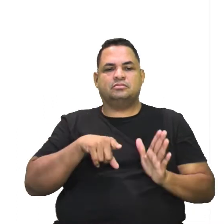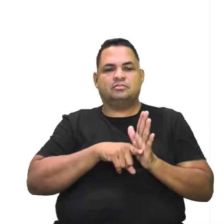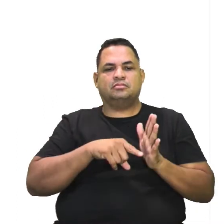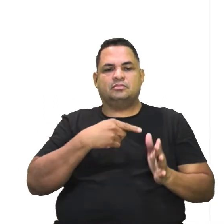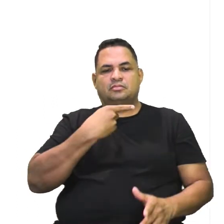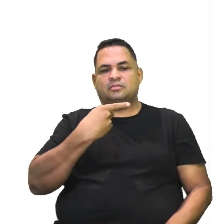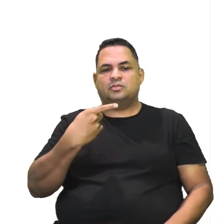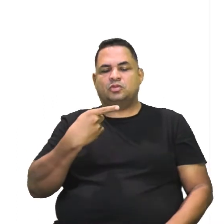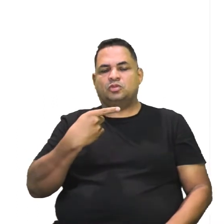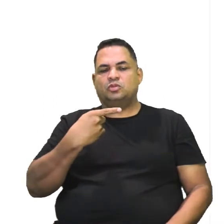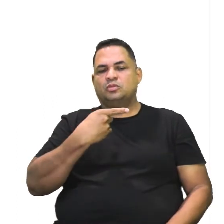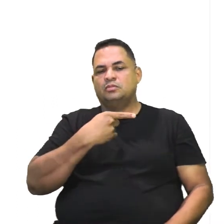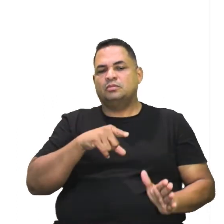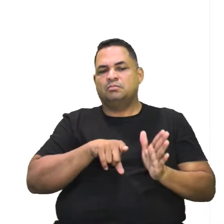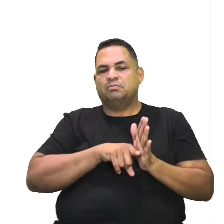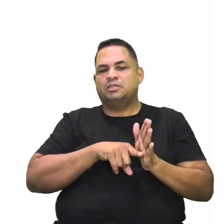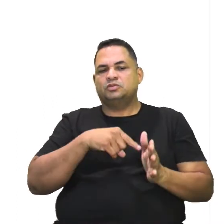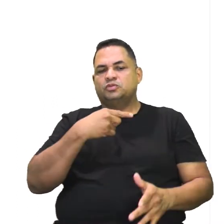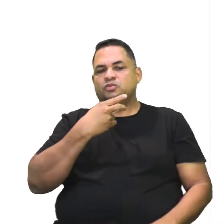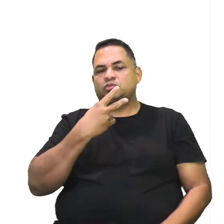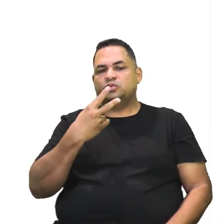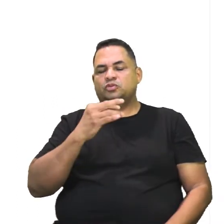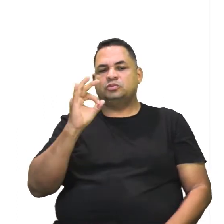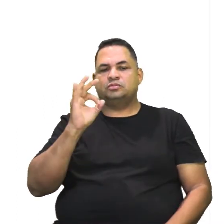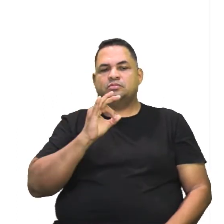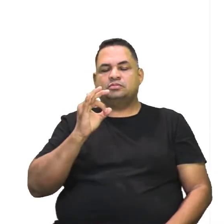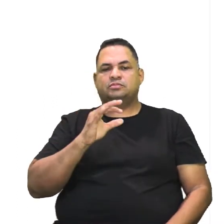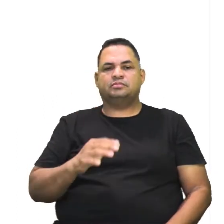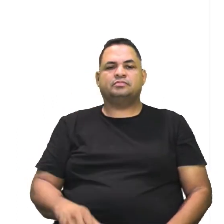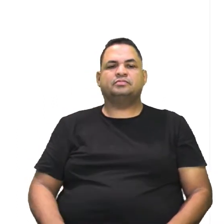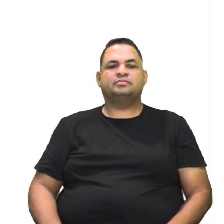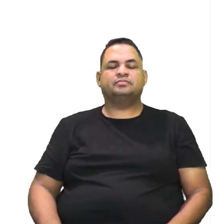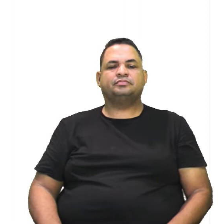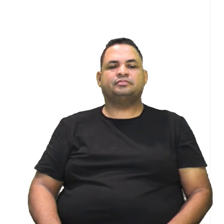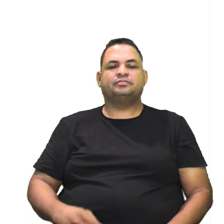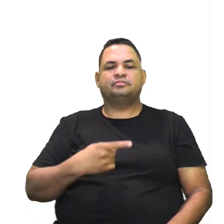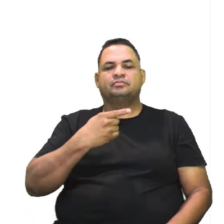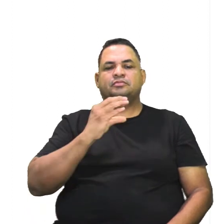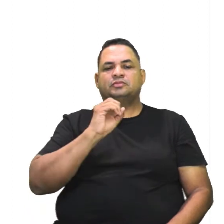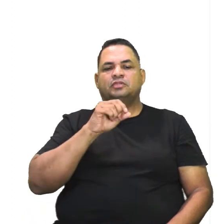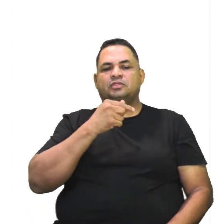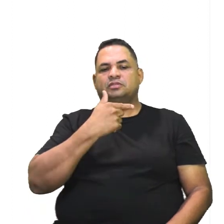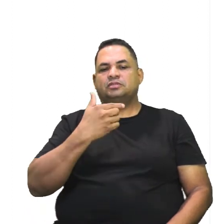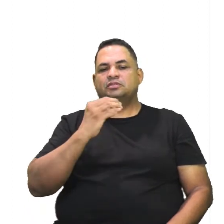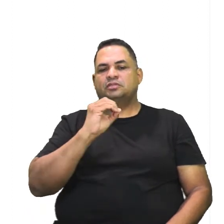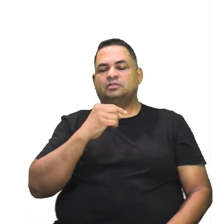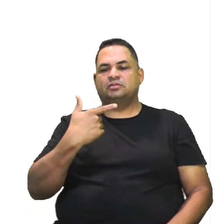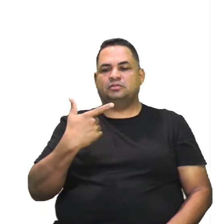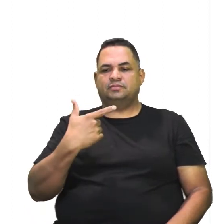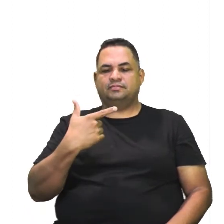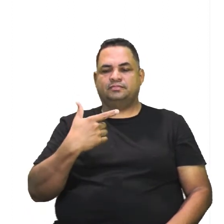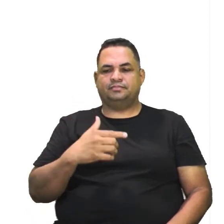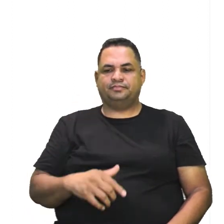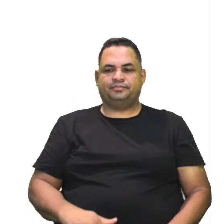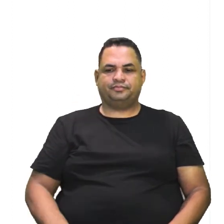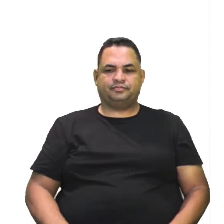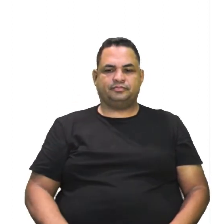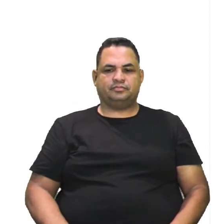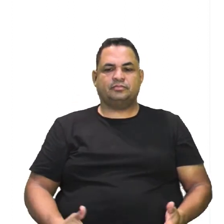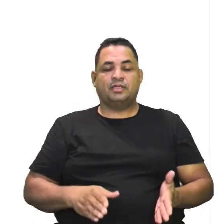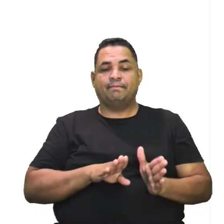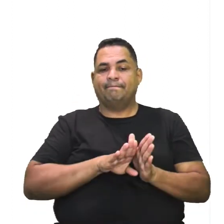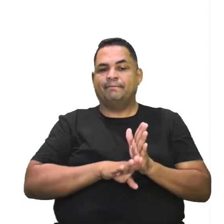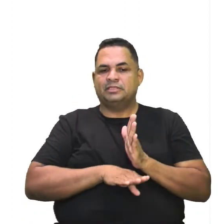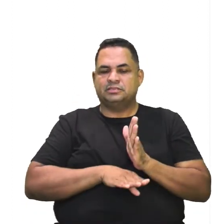menos 2%. Eu estou retirando... Não é? Ah, retirando fica negativo, então? Isso. Menos 0,02? Beleza. É como se fosse um